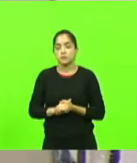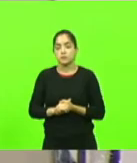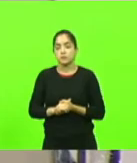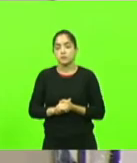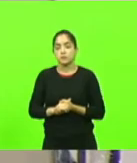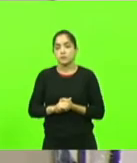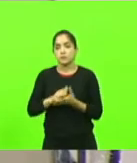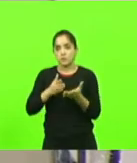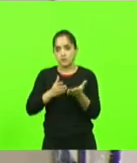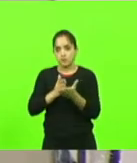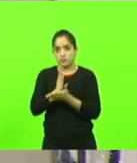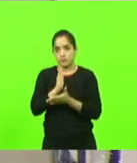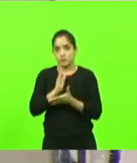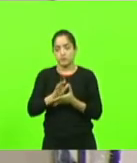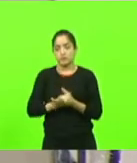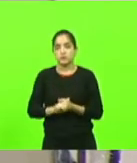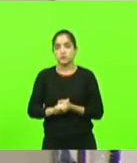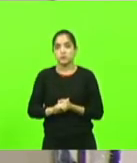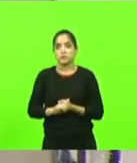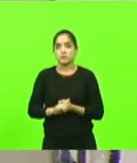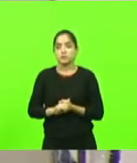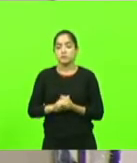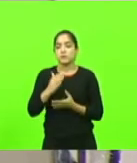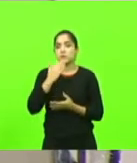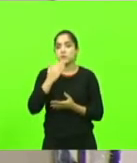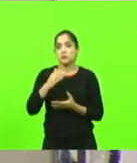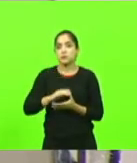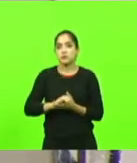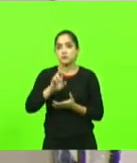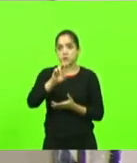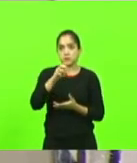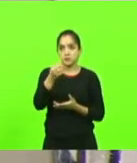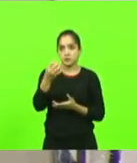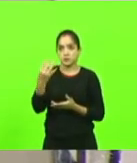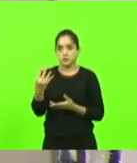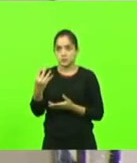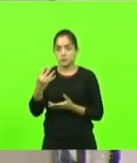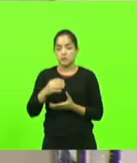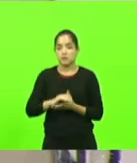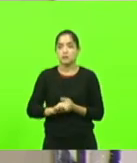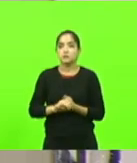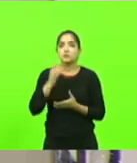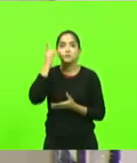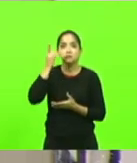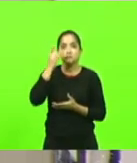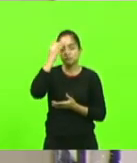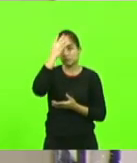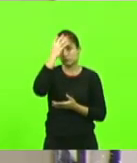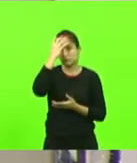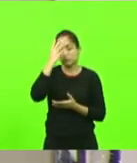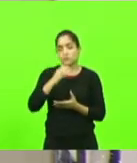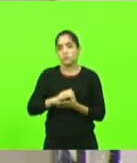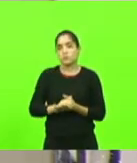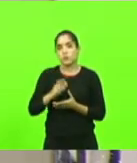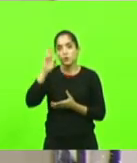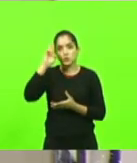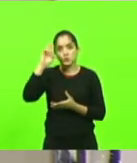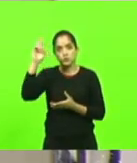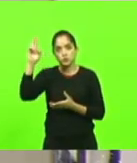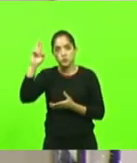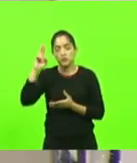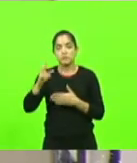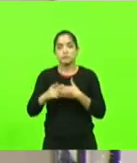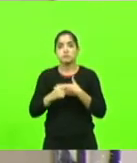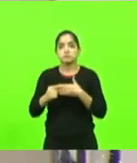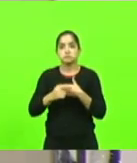encontra. Aprovado por unanimidade. Pedido de informação 574, autor deputado Ismael dos Santos, solicitando ao chefe da Casa Civil informações acerca